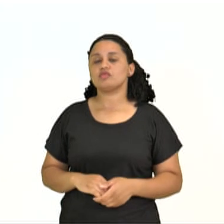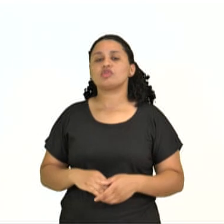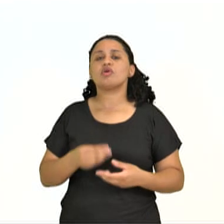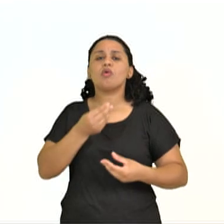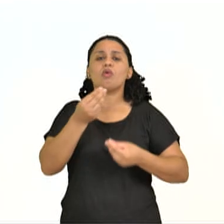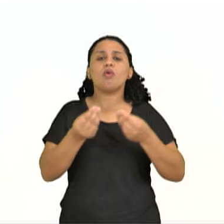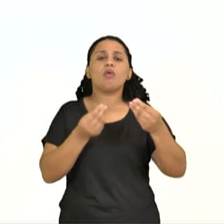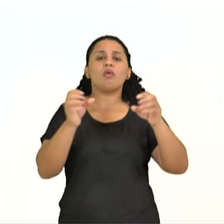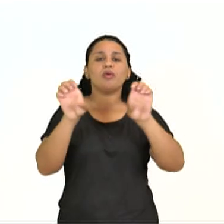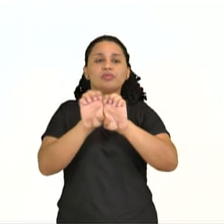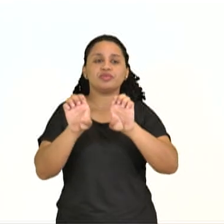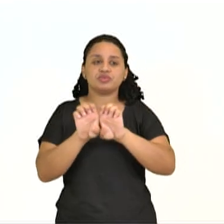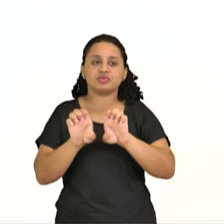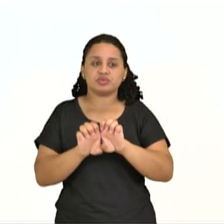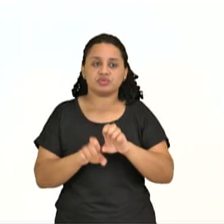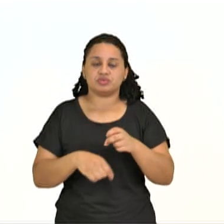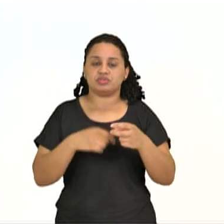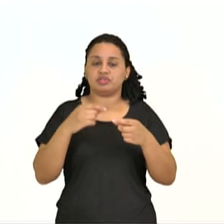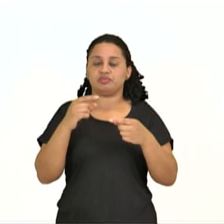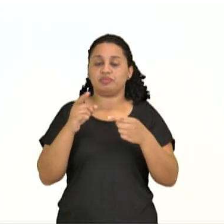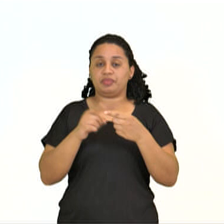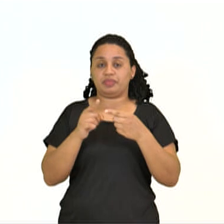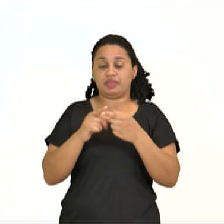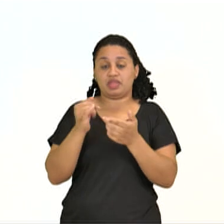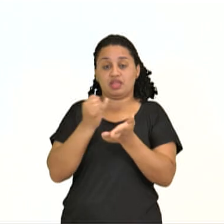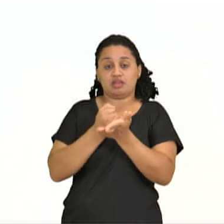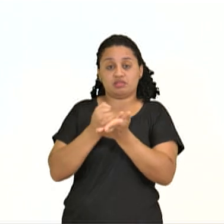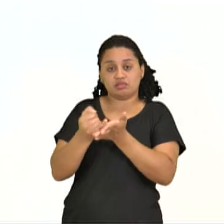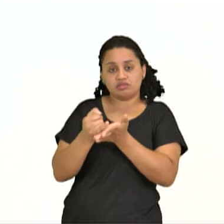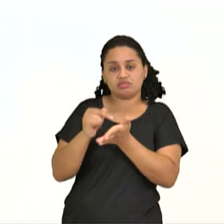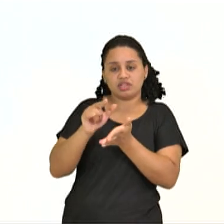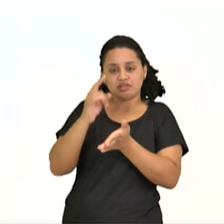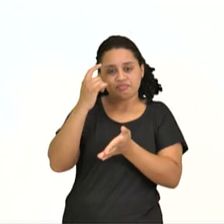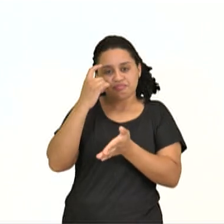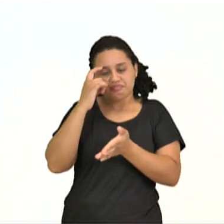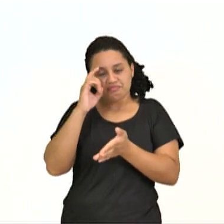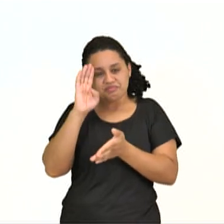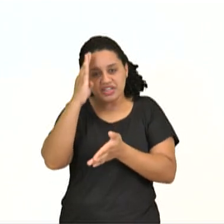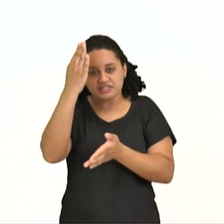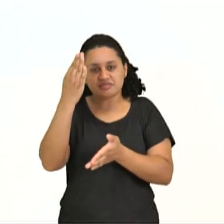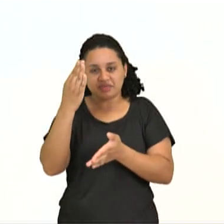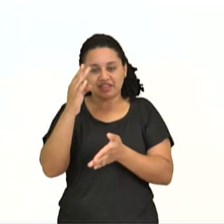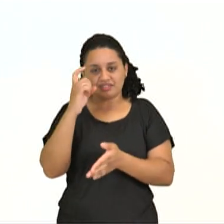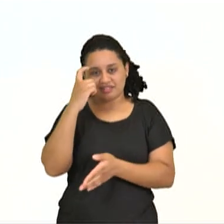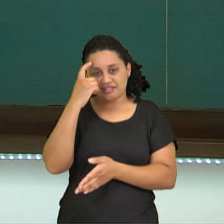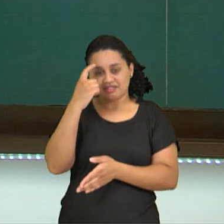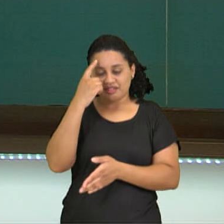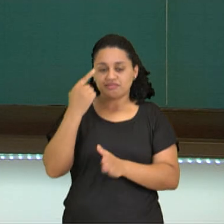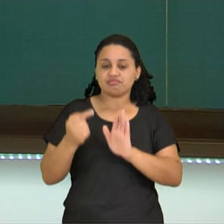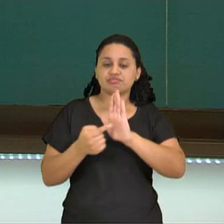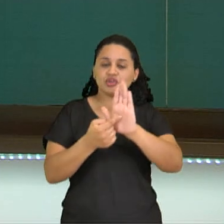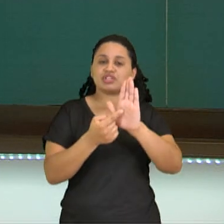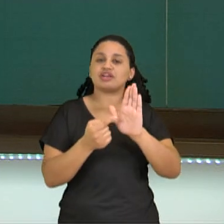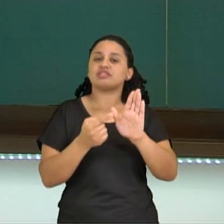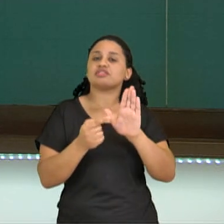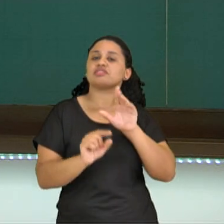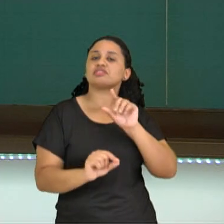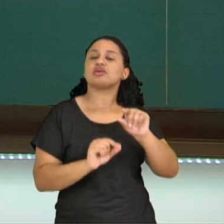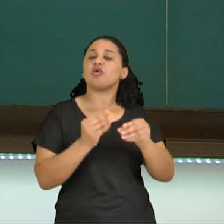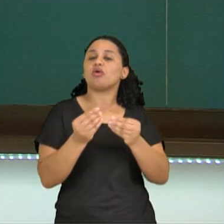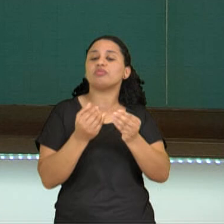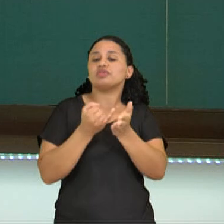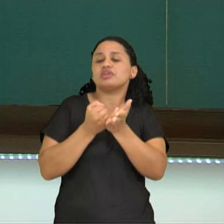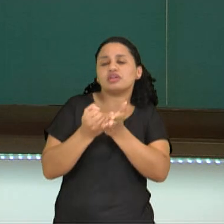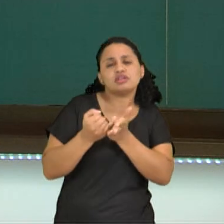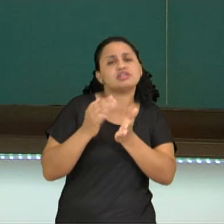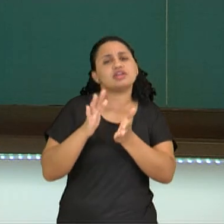Estrutura e introdução são as principais ideias são apresentadas. Então, na introdução, eu já dou